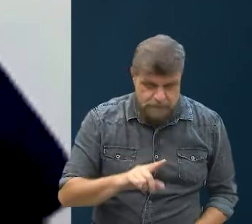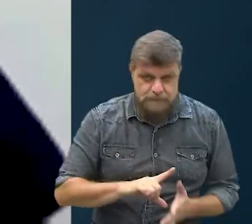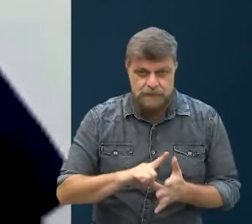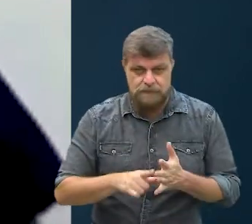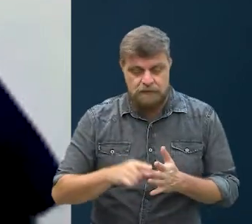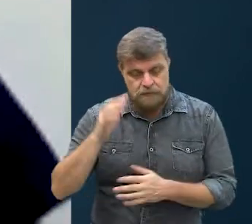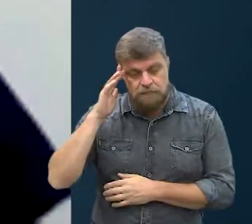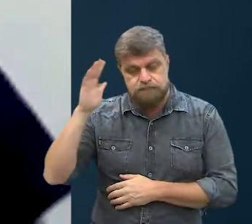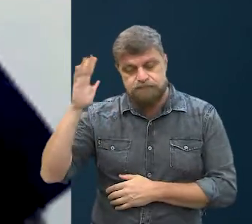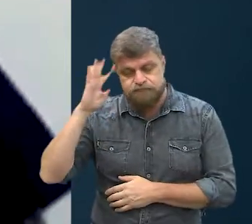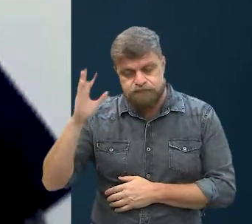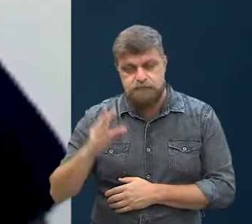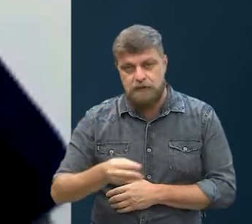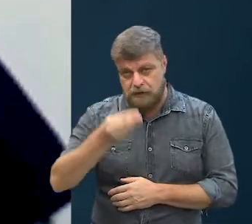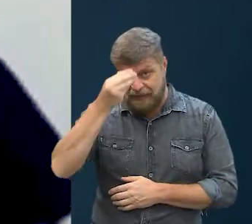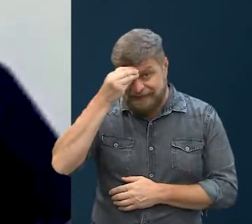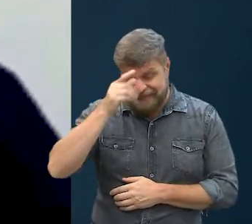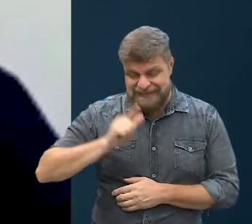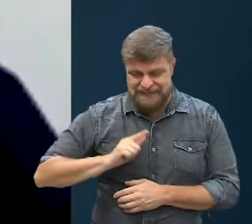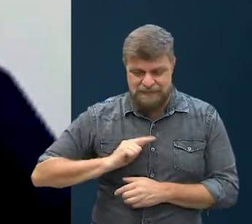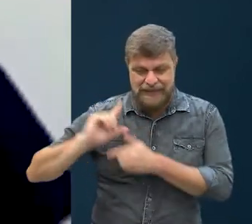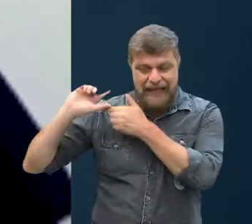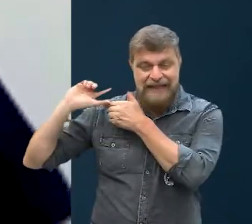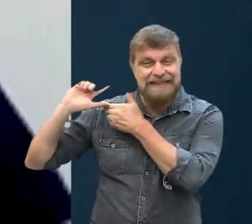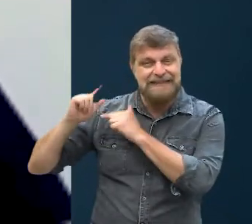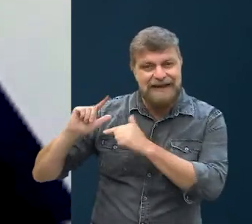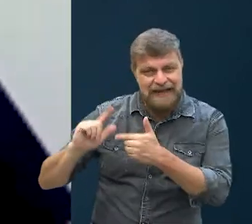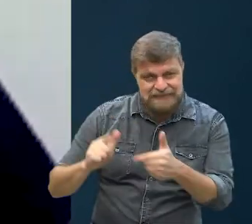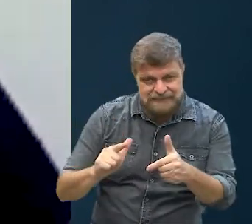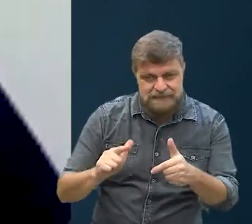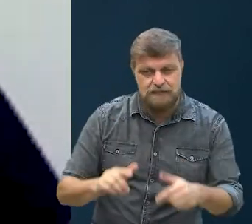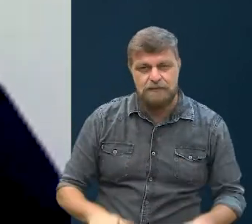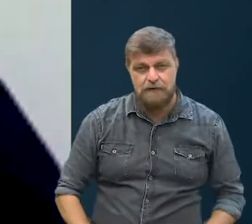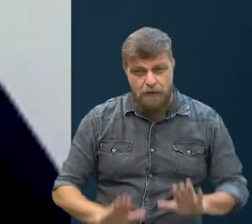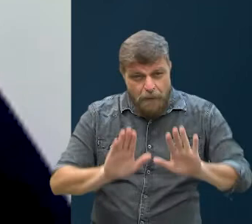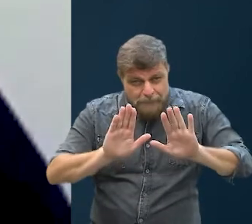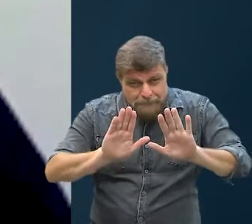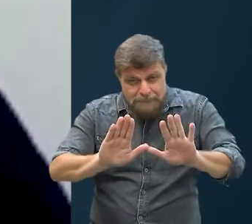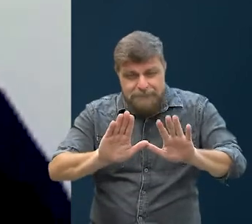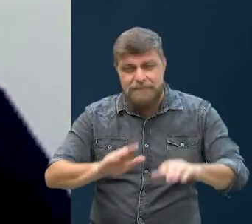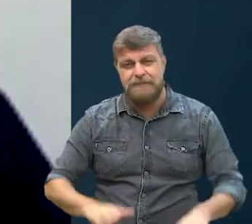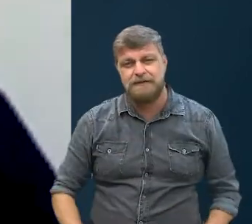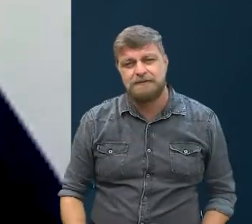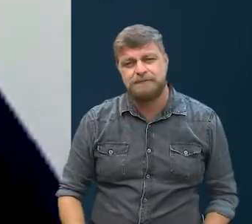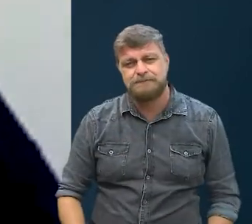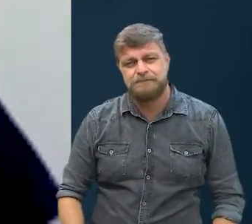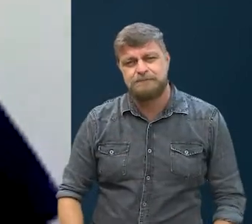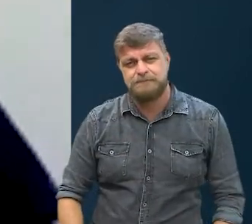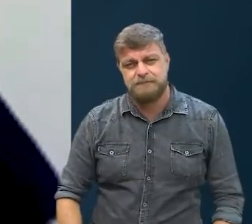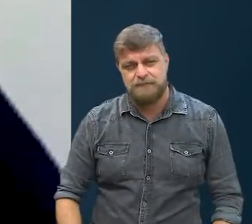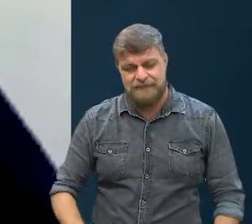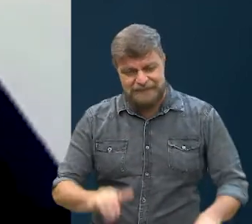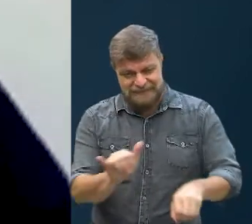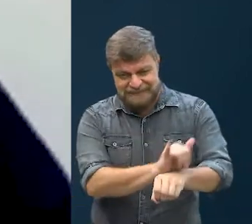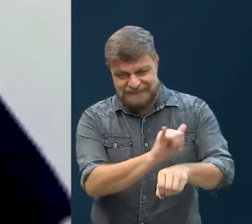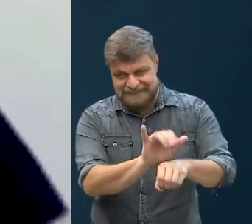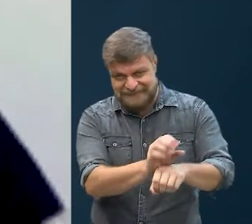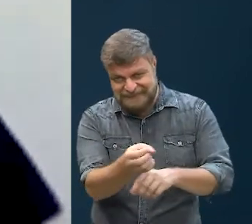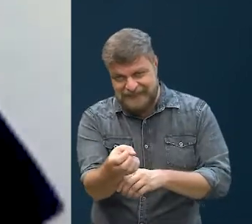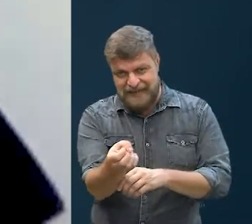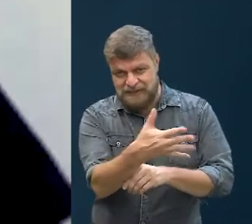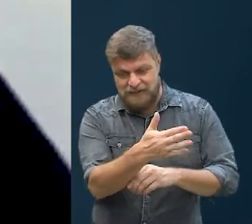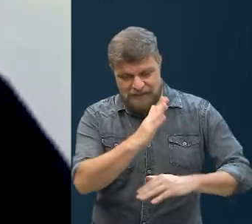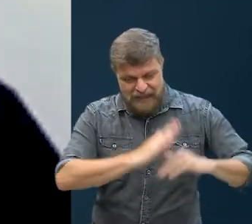ainda tem isso numa mídia mais tradicional, digital, mas essa pegada, né,